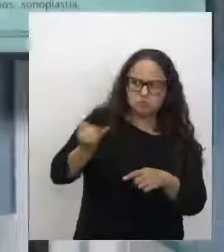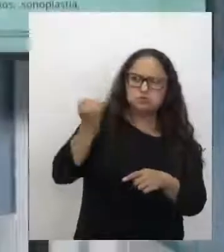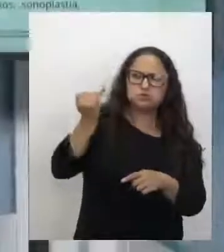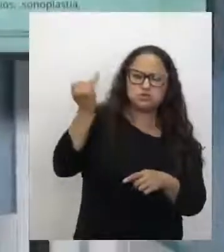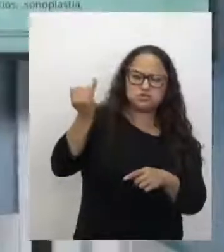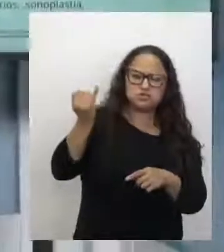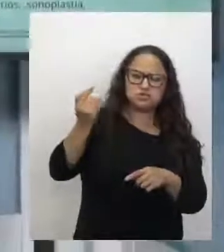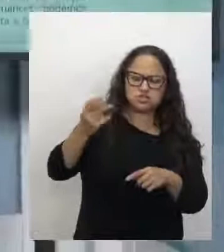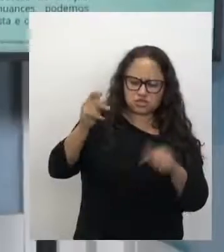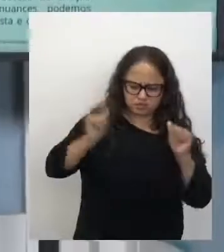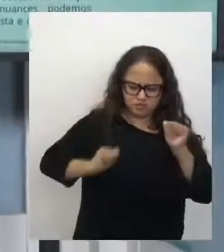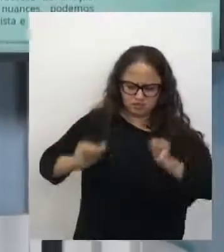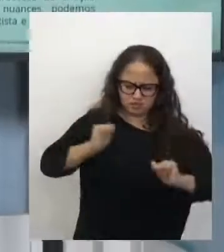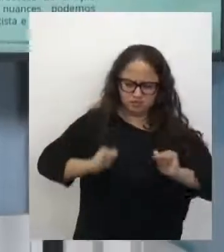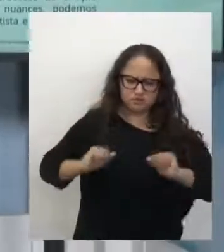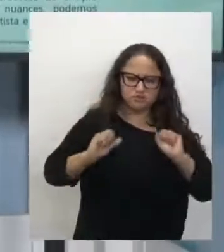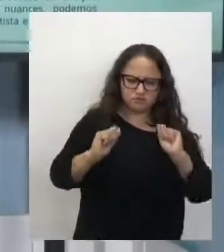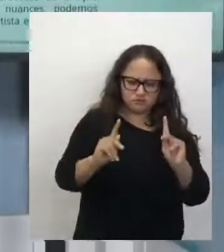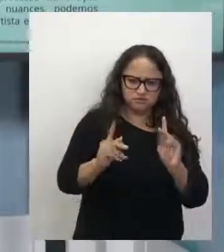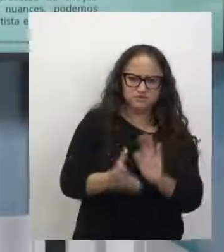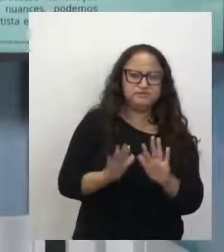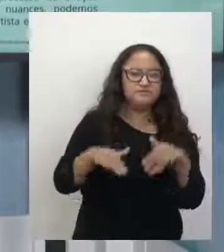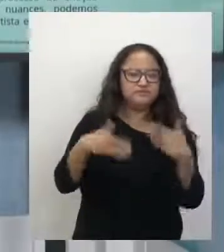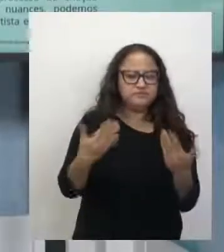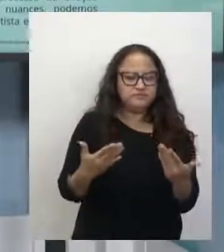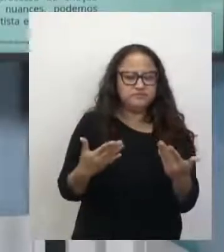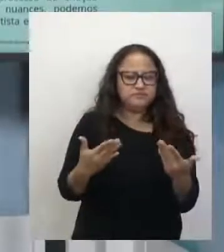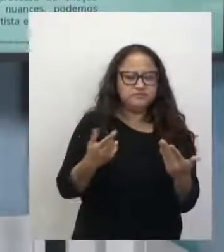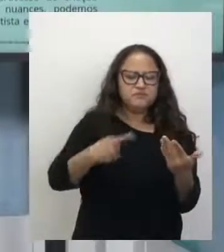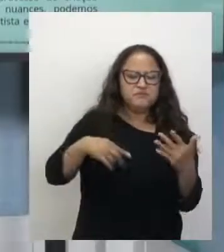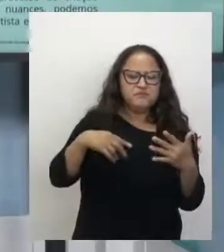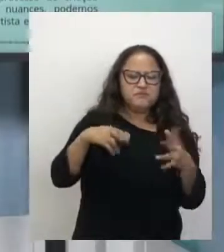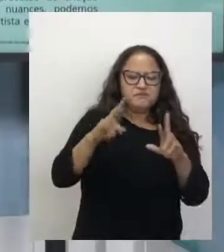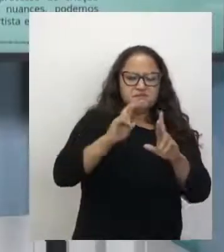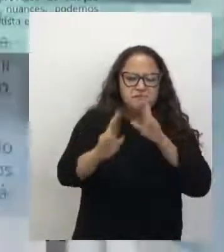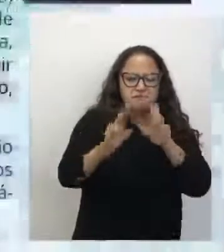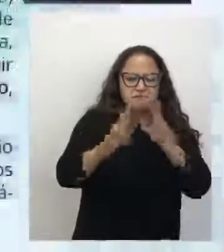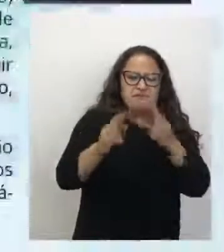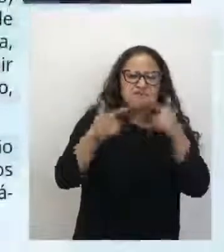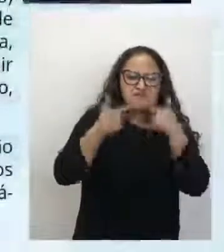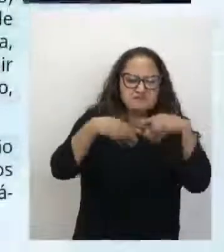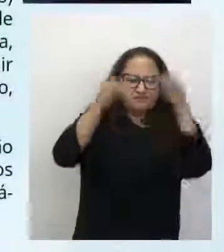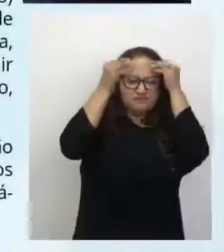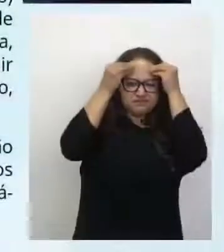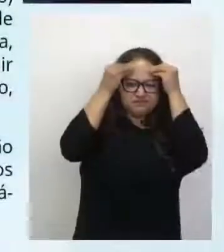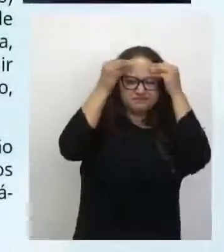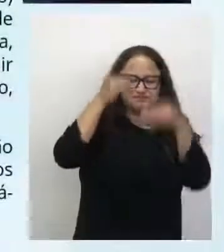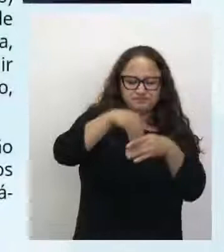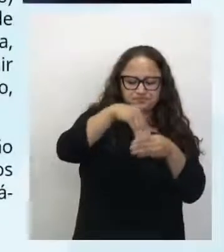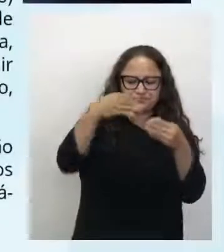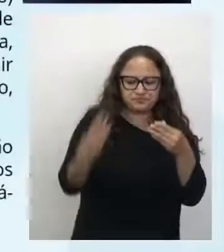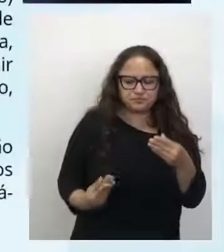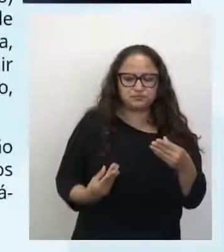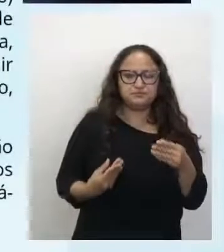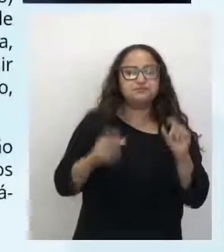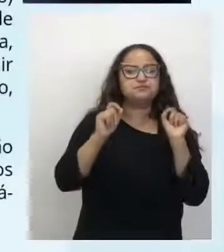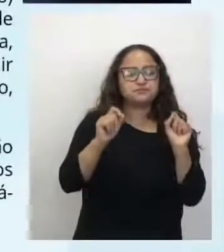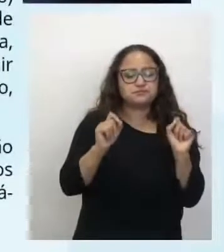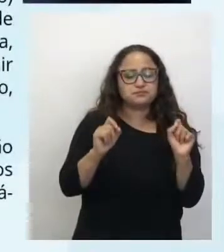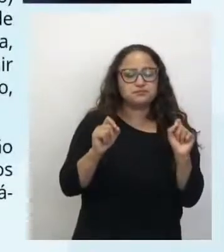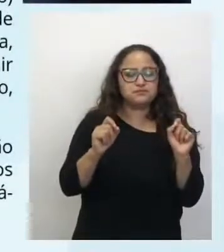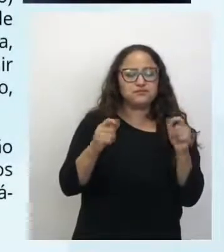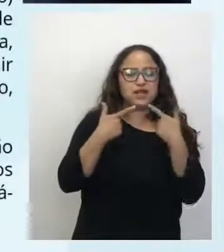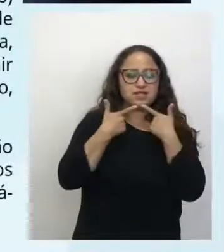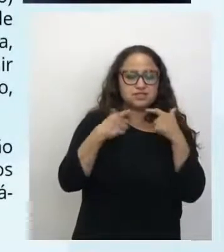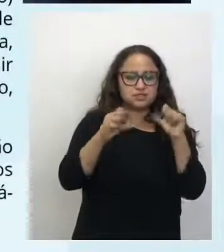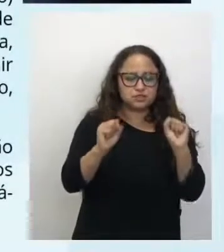o ator, certo? Então, gente, né, nessas relações entre linguagem, forma e conteúdo, a gente observa que as linguagens se aliam à